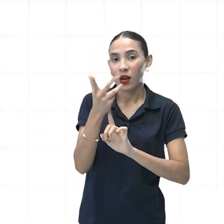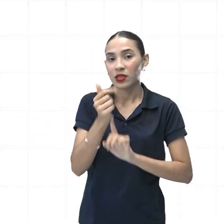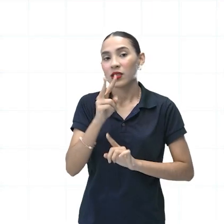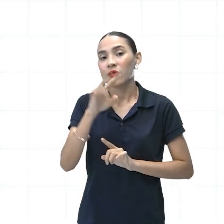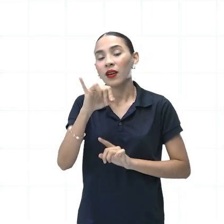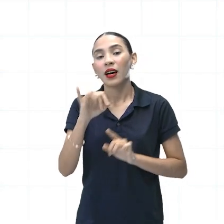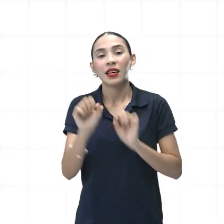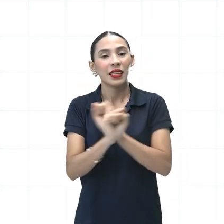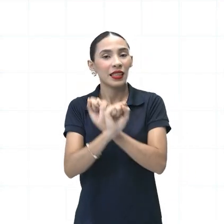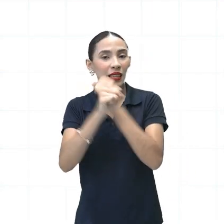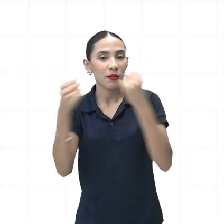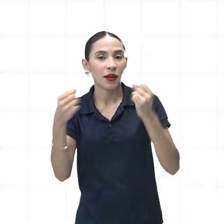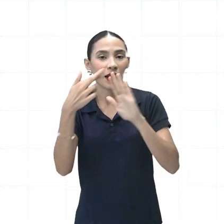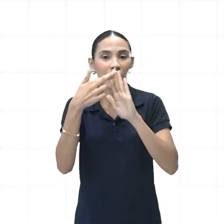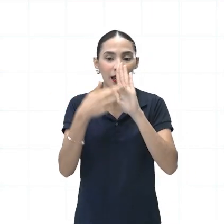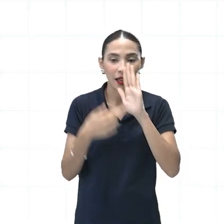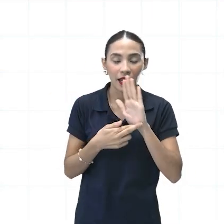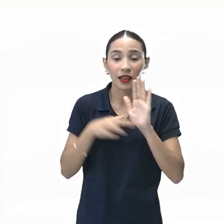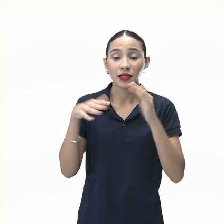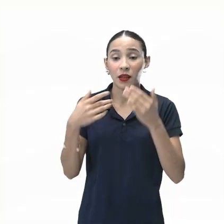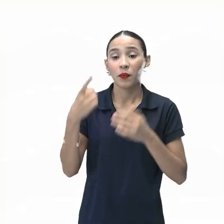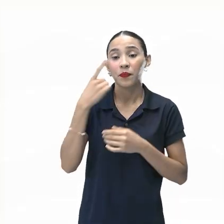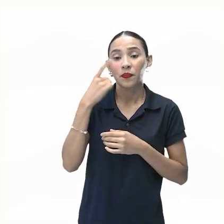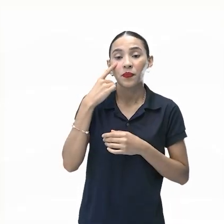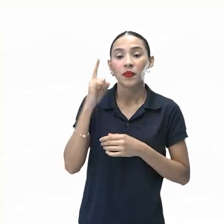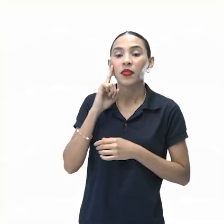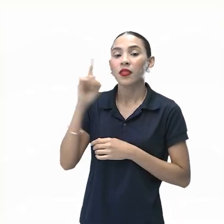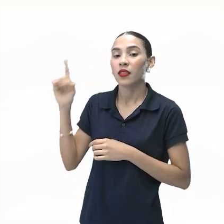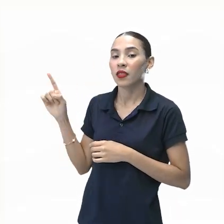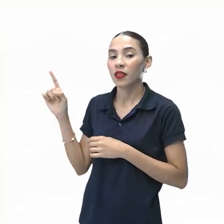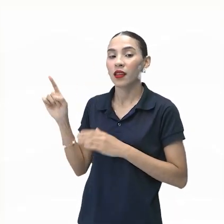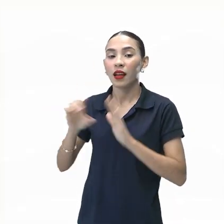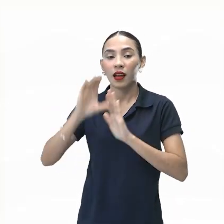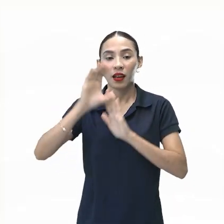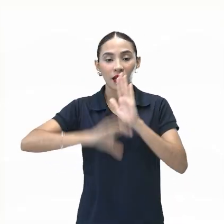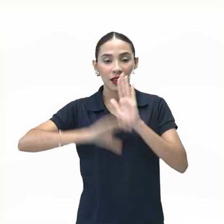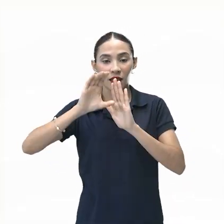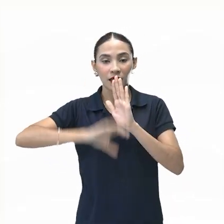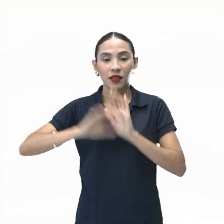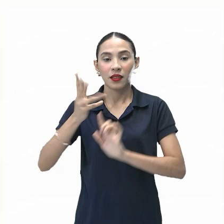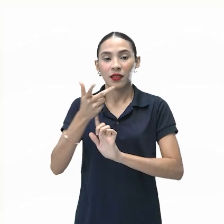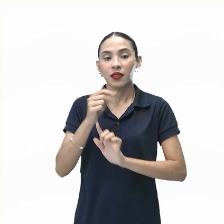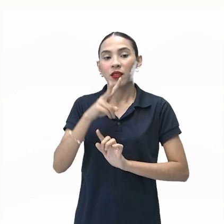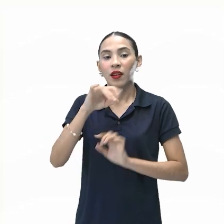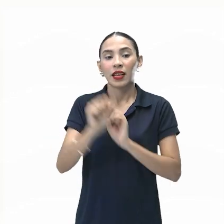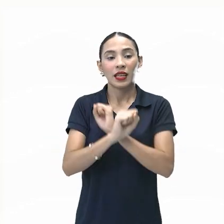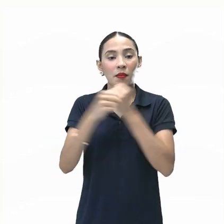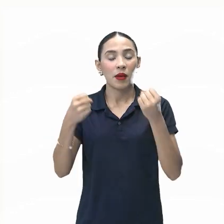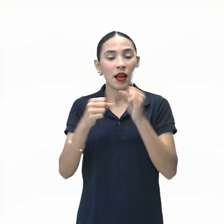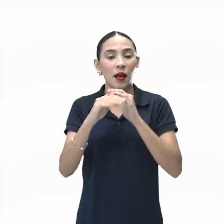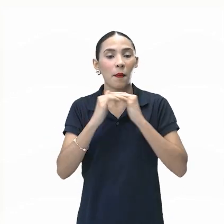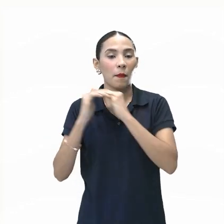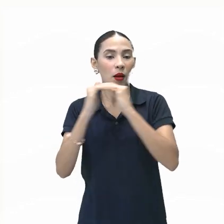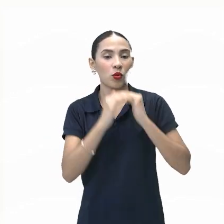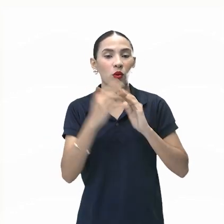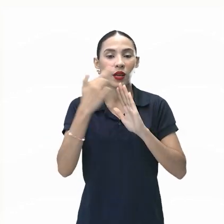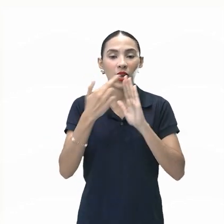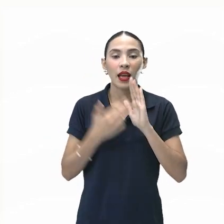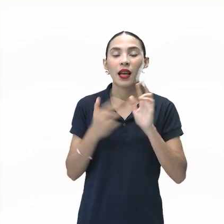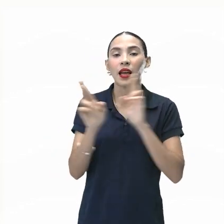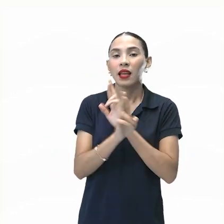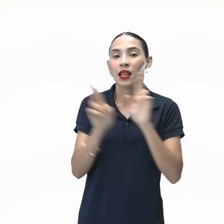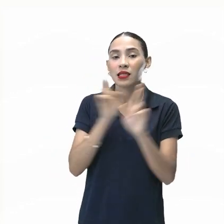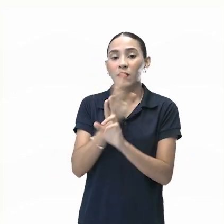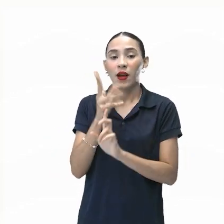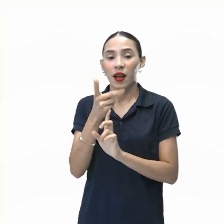vai quebrar paradigmas. Então, vamos ver essa arte conceitual que vai quebrar padrões, paradigmas em relação